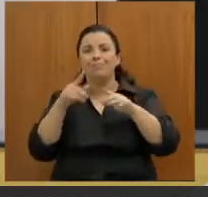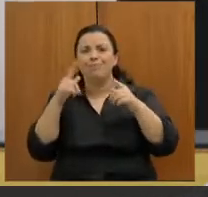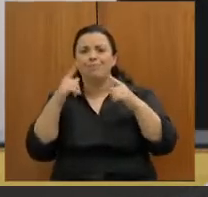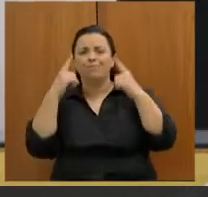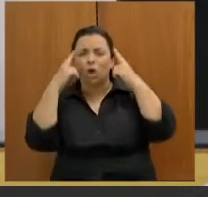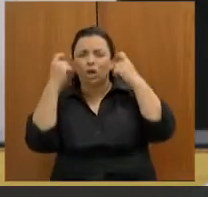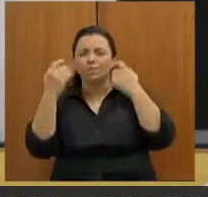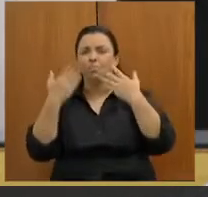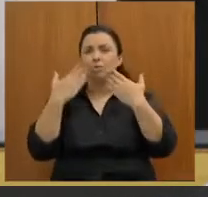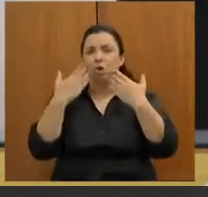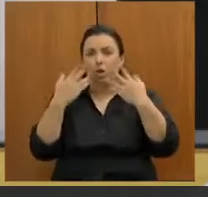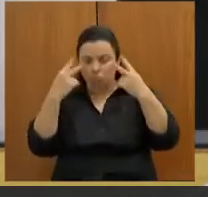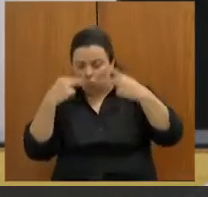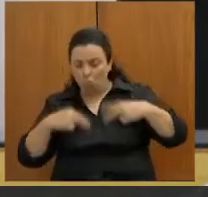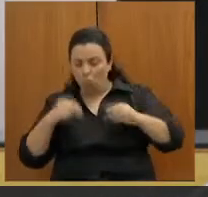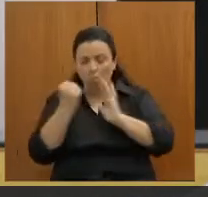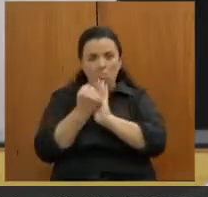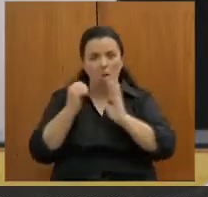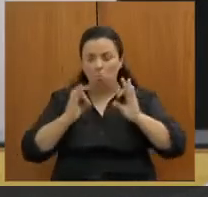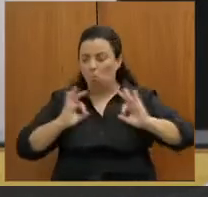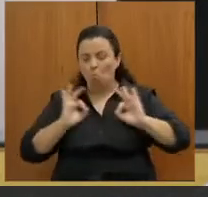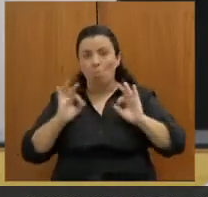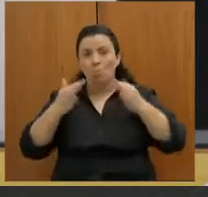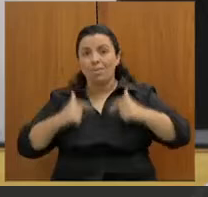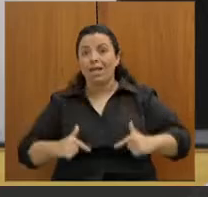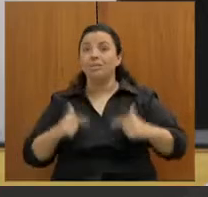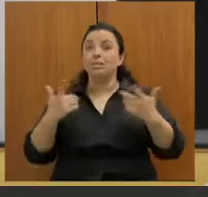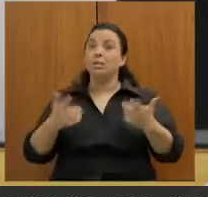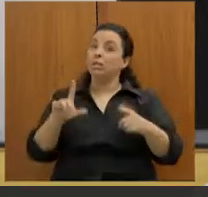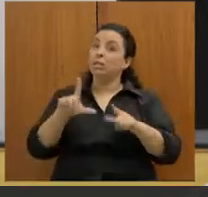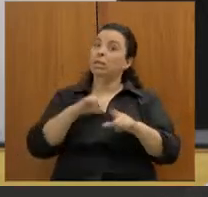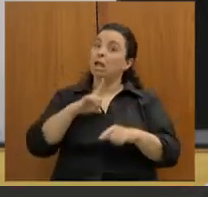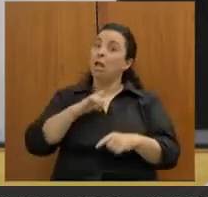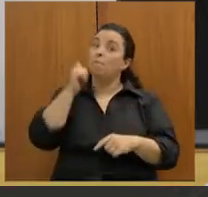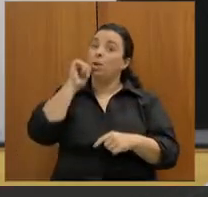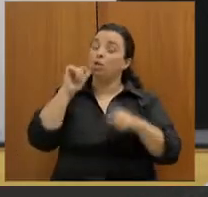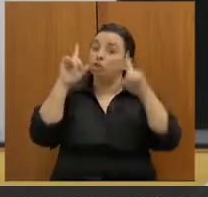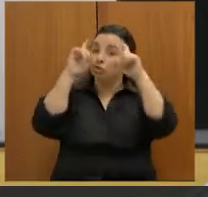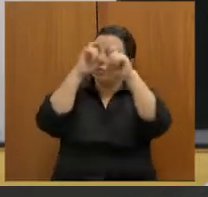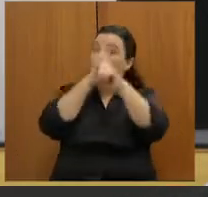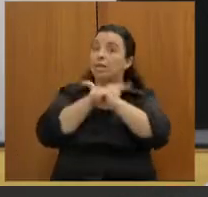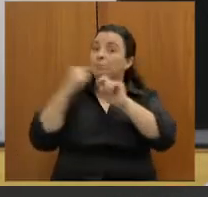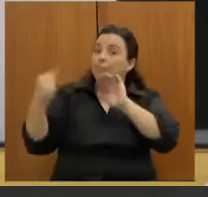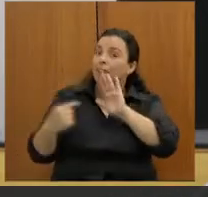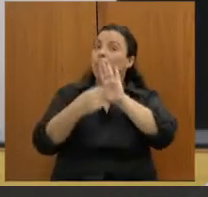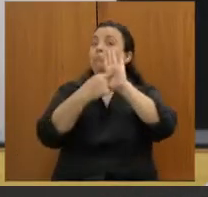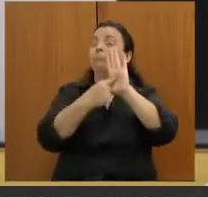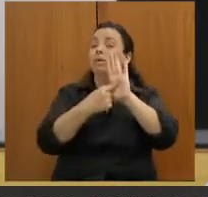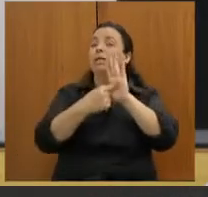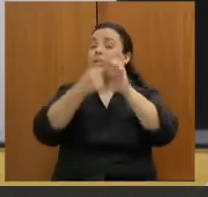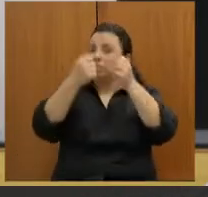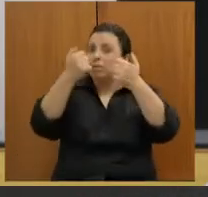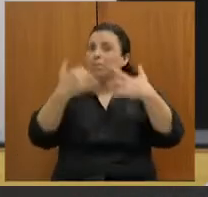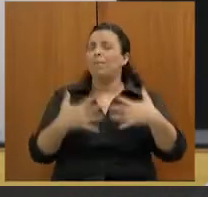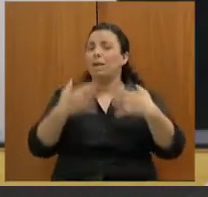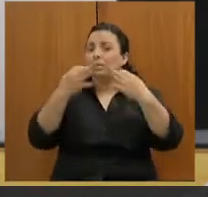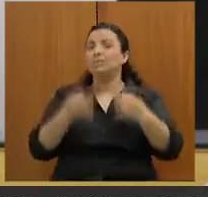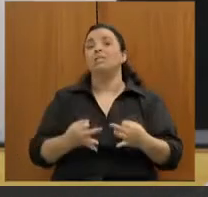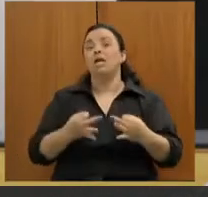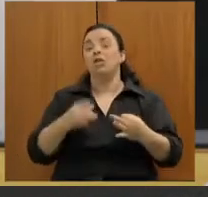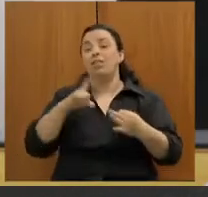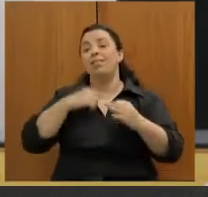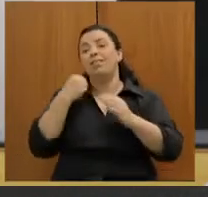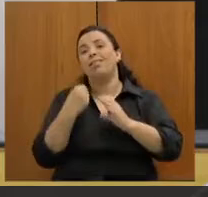identificada as mulheres também passam por muitas dificuldades para conseguir é caracterizar a violência psicológica